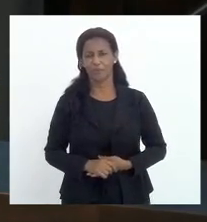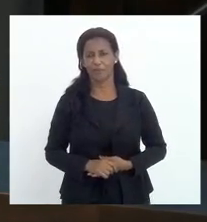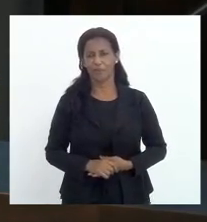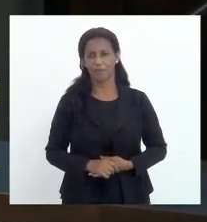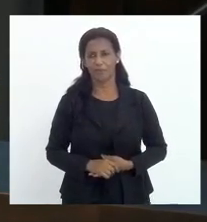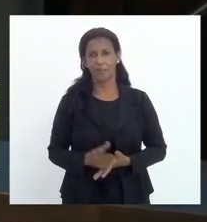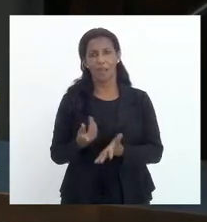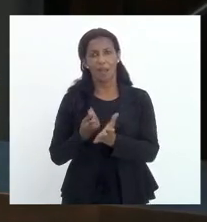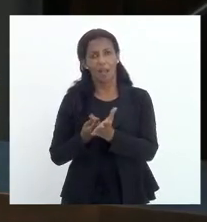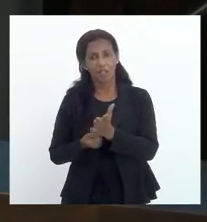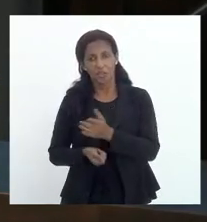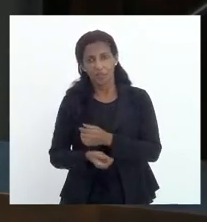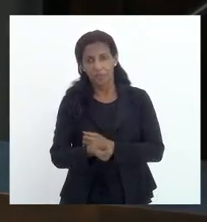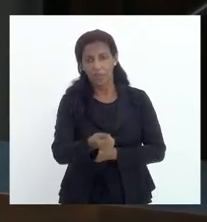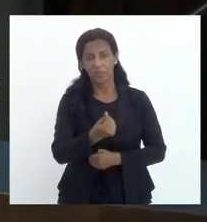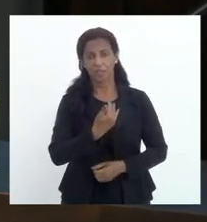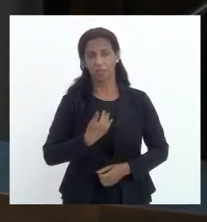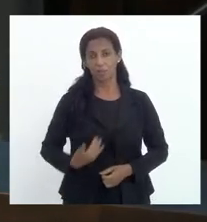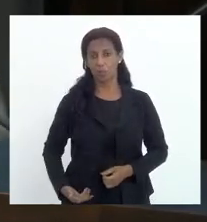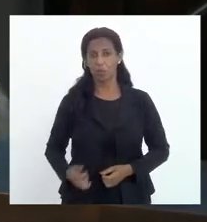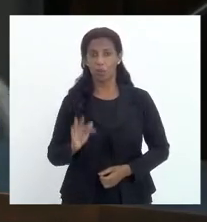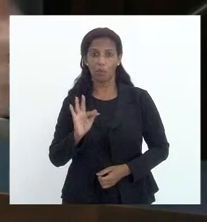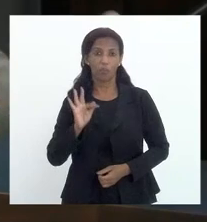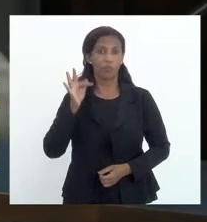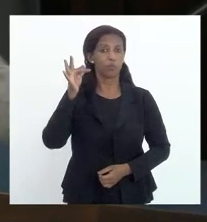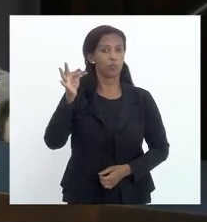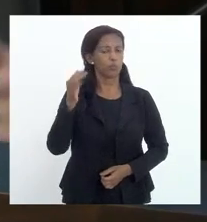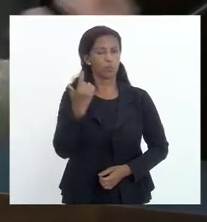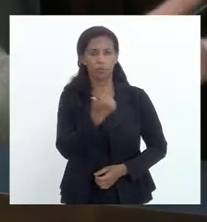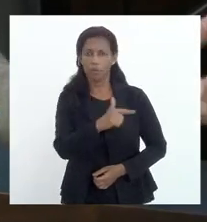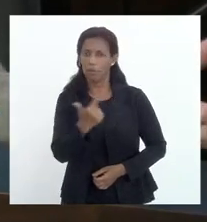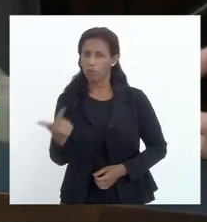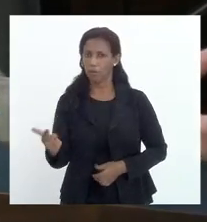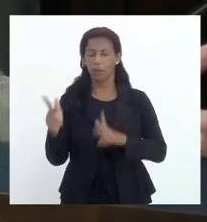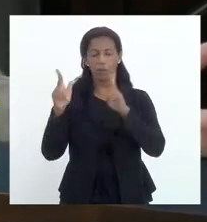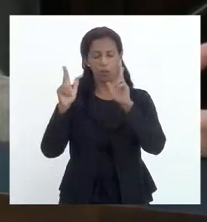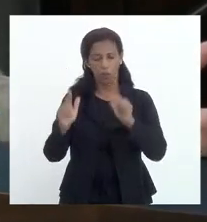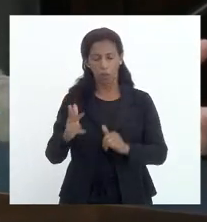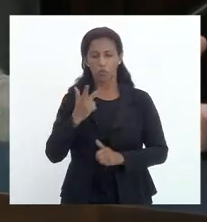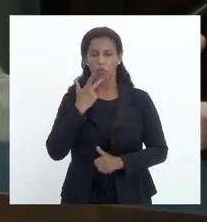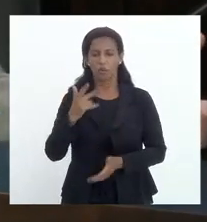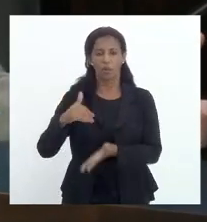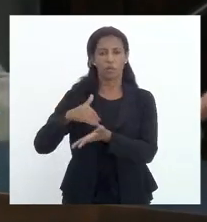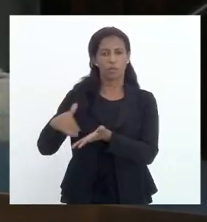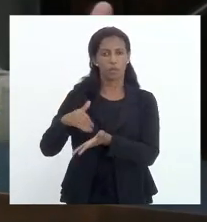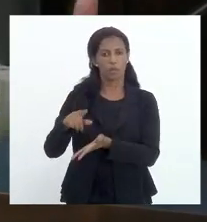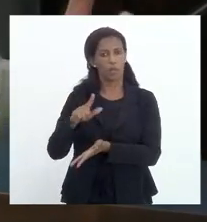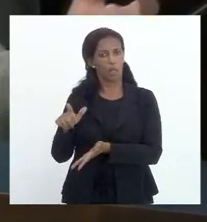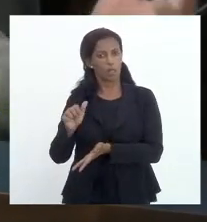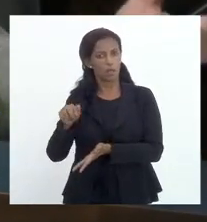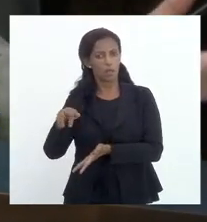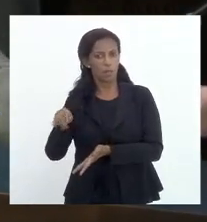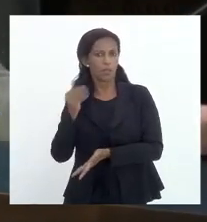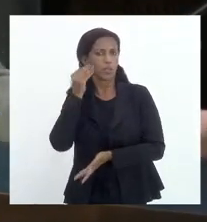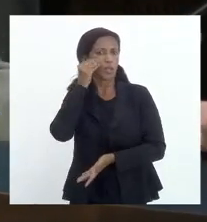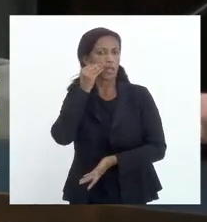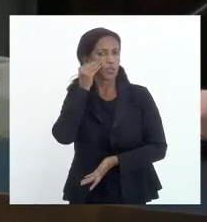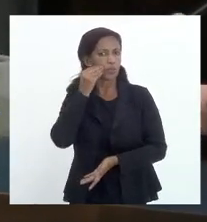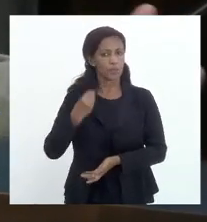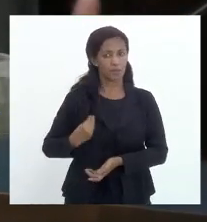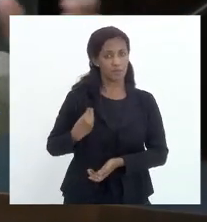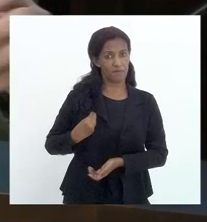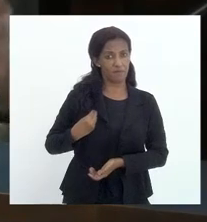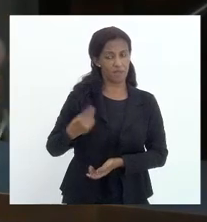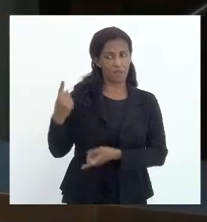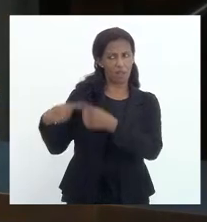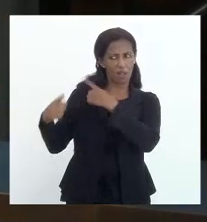as finanças públicas para que não tenhamos novamente, como foi citado aqui pelo secretário Zamit, as experiências vividas lá